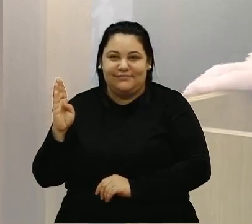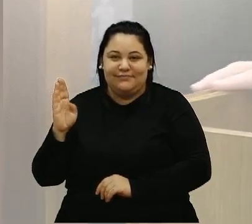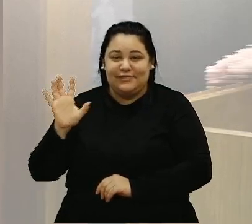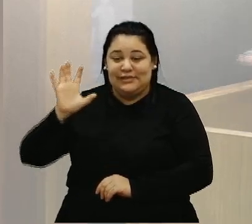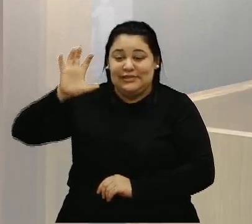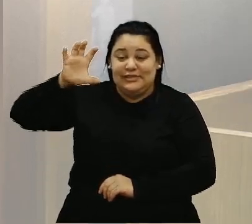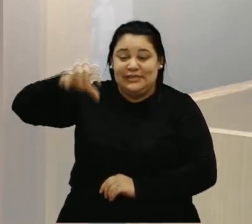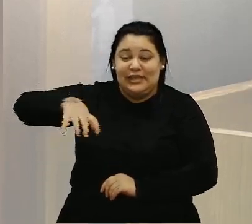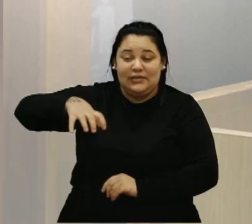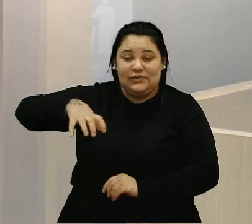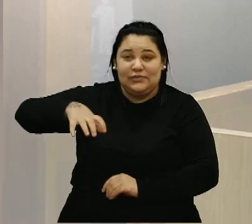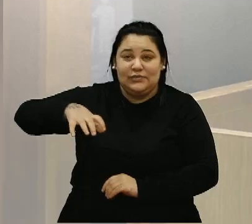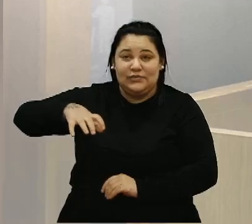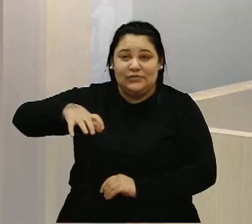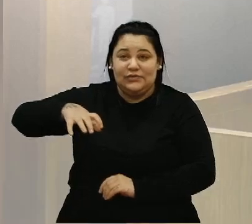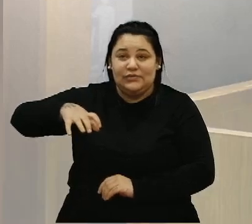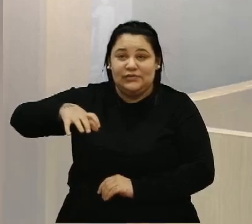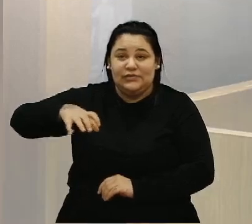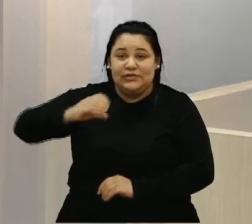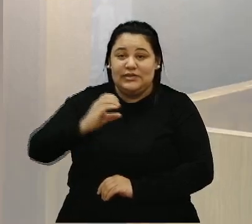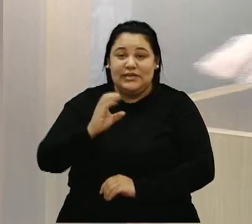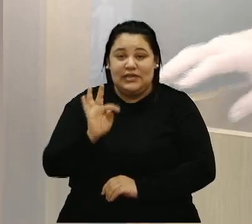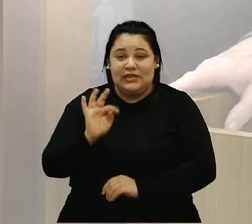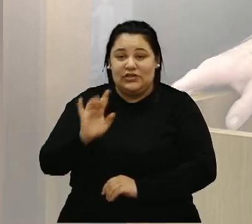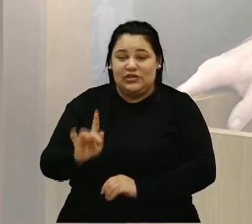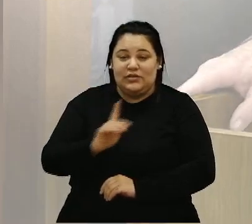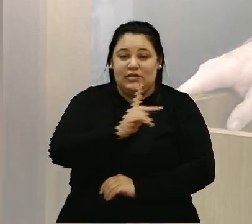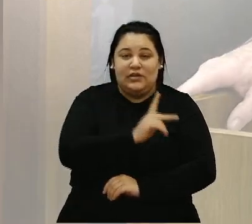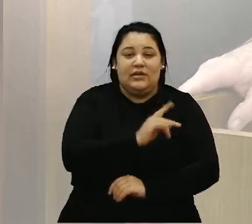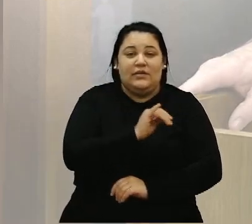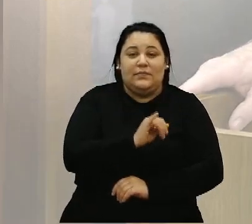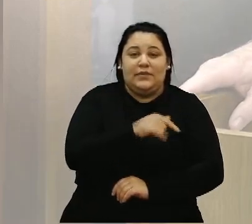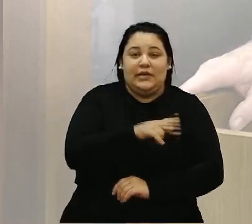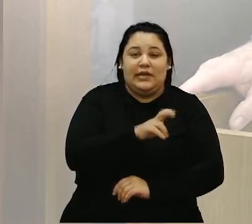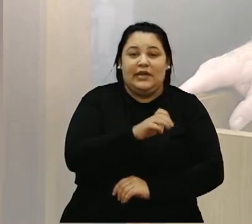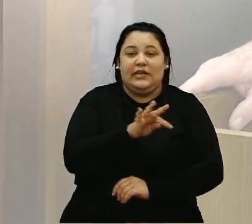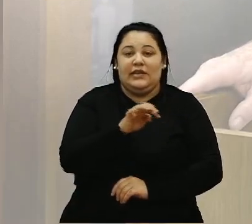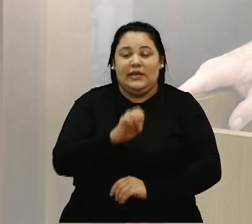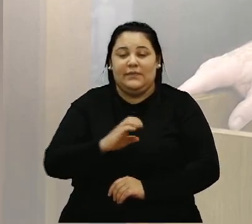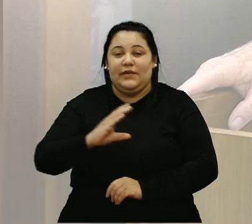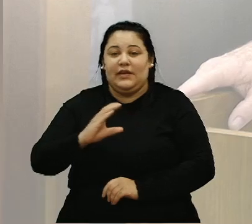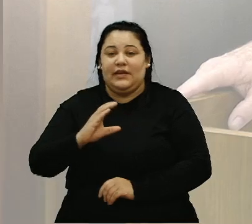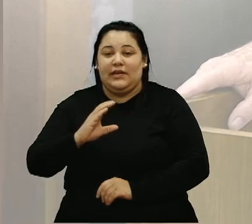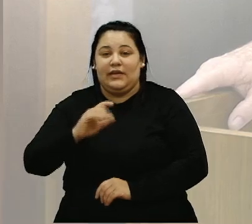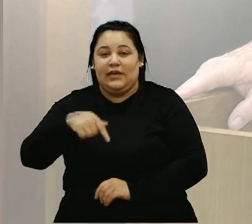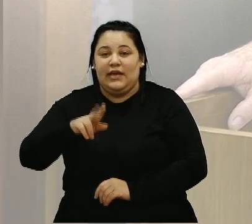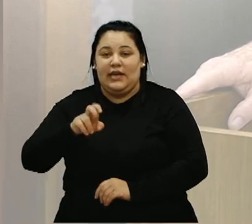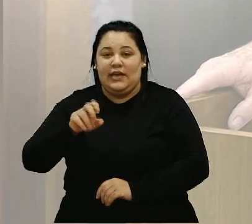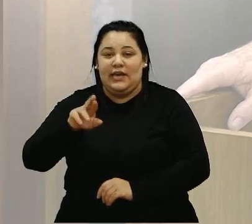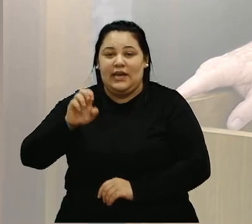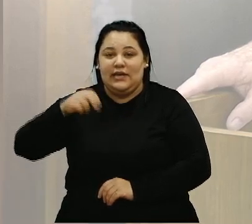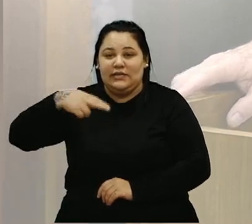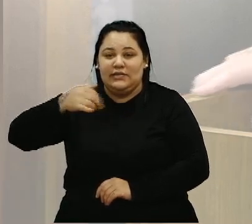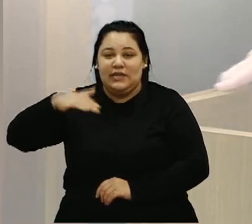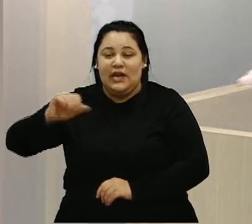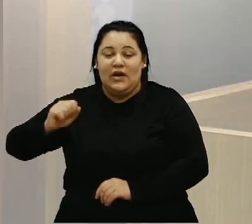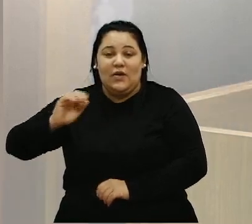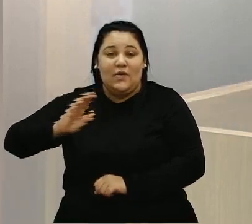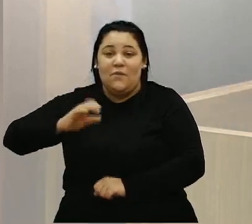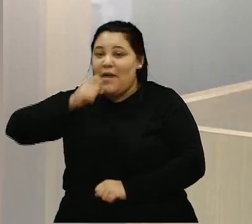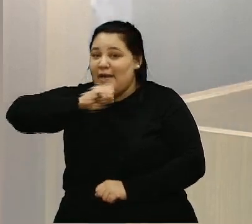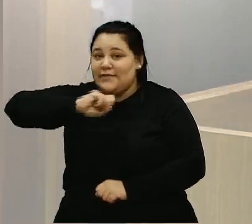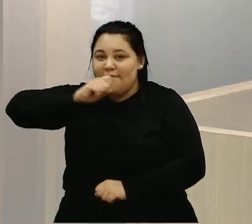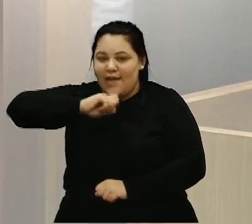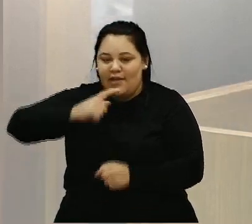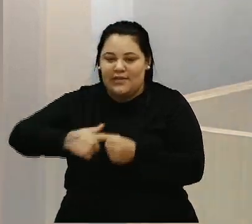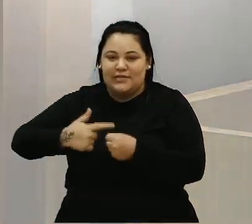CTG Piquete da Querência, o mais antigo CTG da cidade de São José